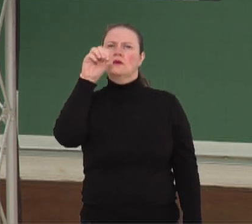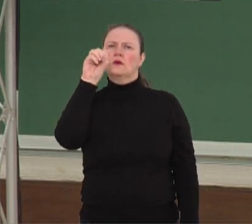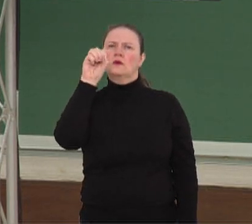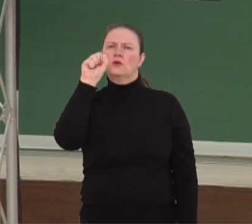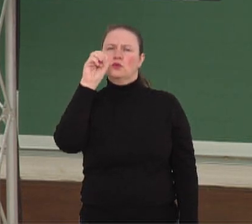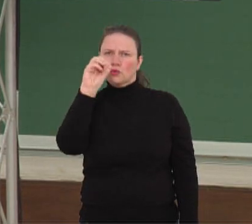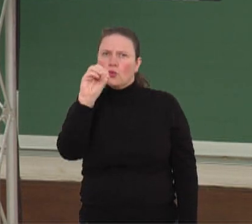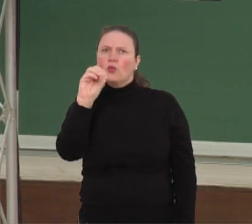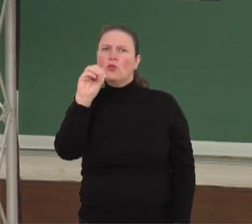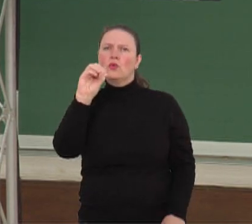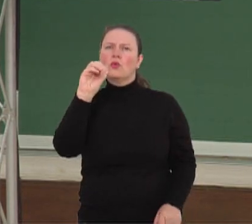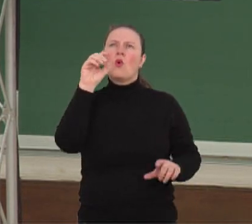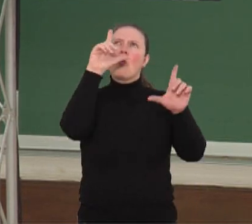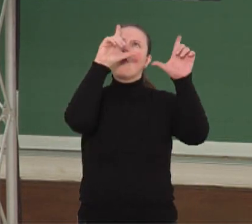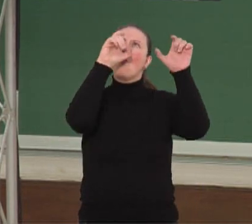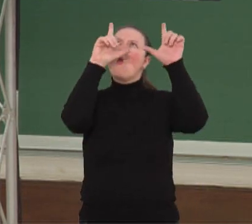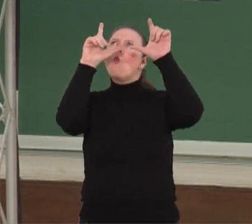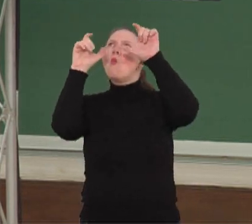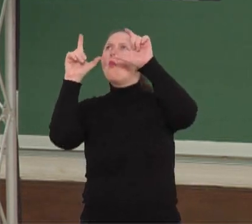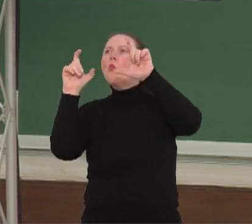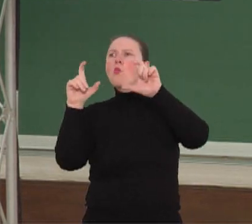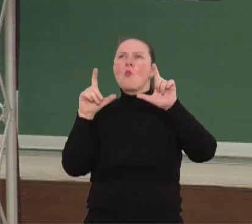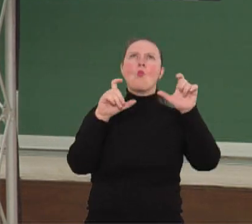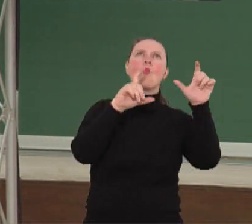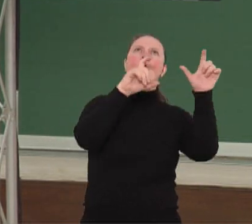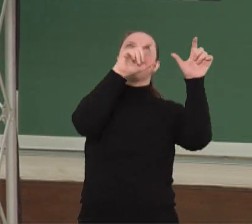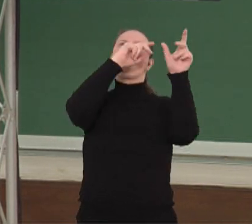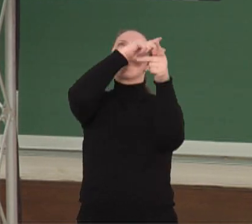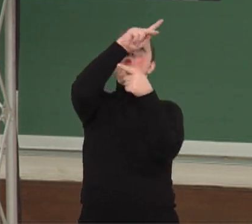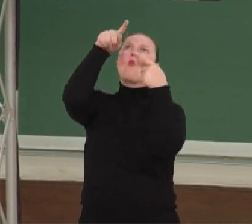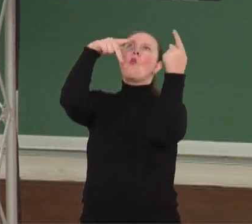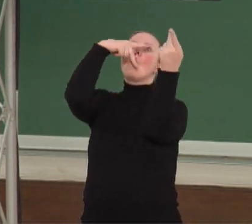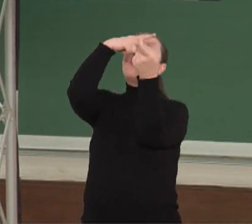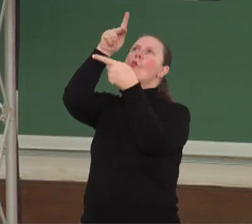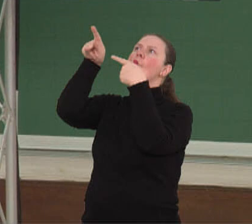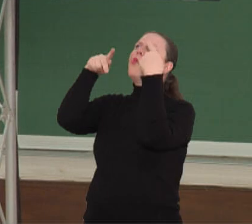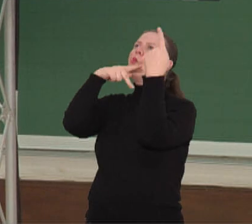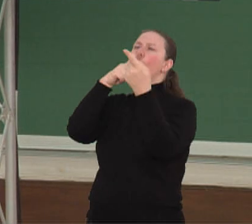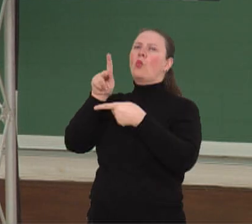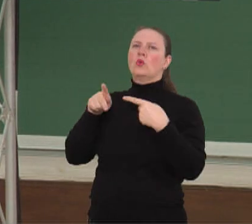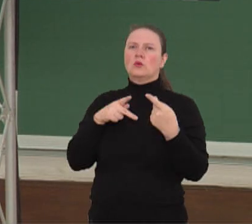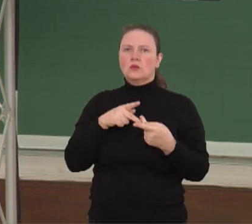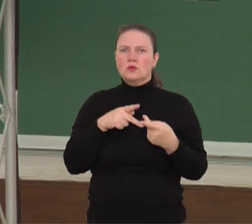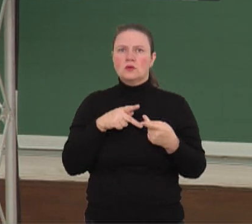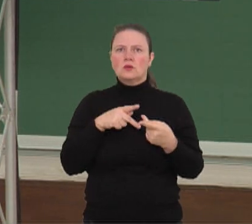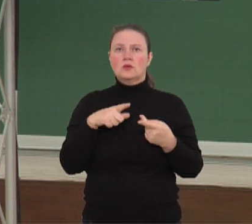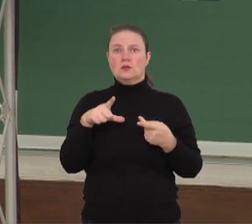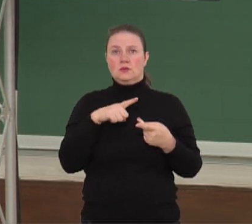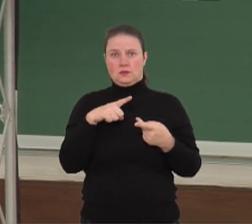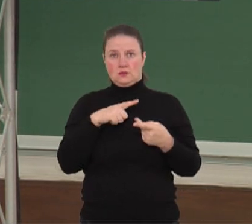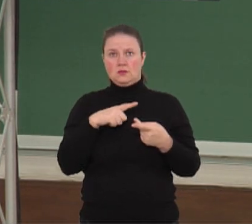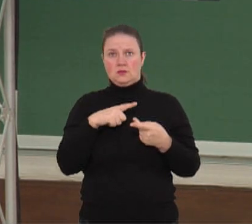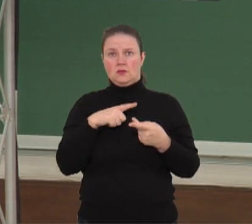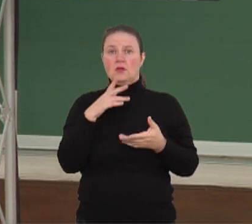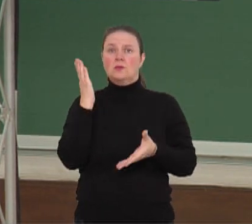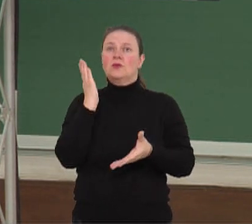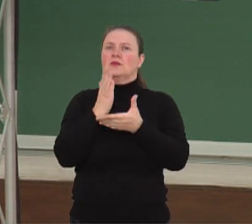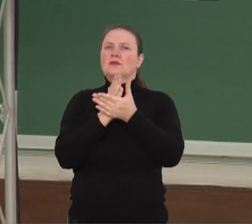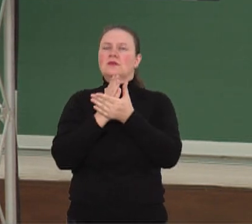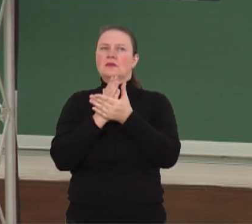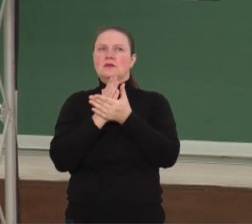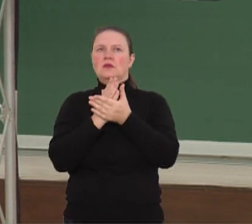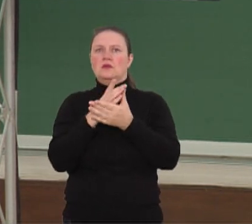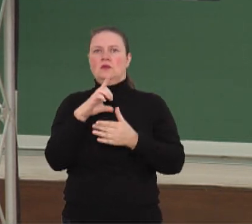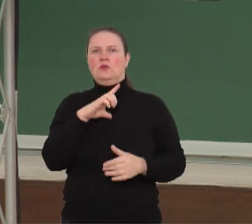gente poderia ampliar e a gente teria a visão de metade do universo. A outra metade está para trás da câmera. Essa nave espacial